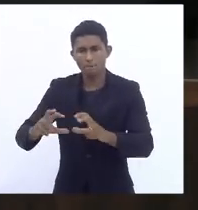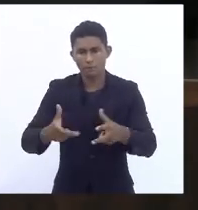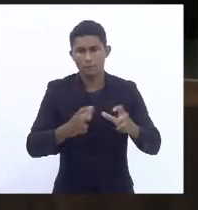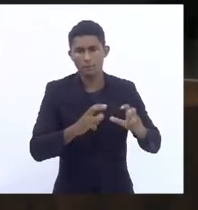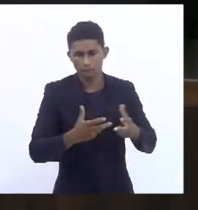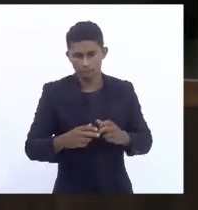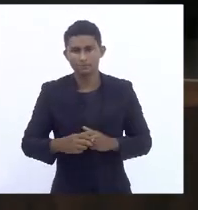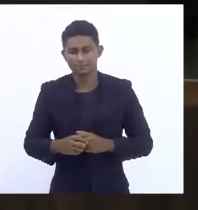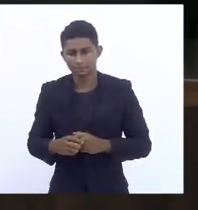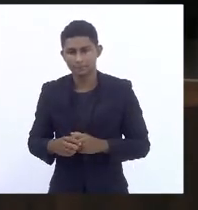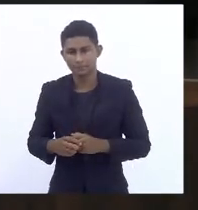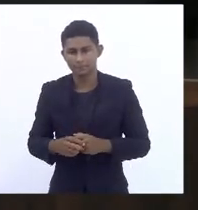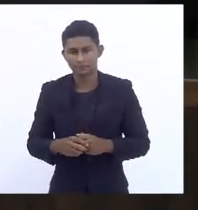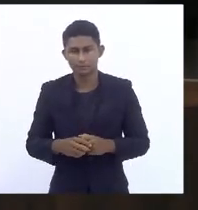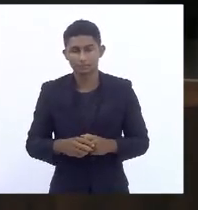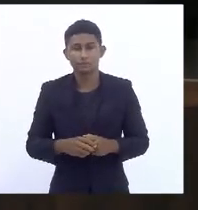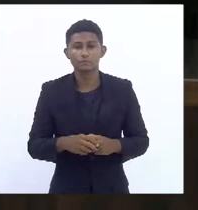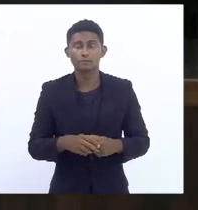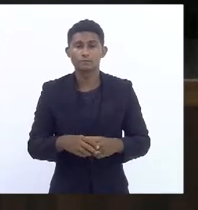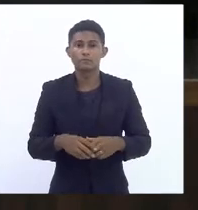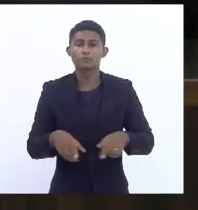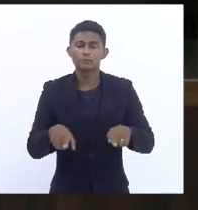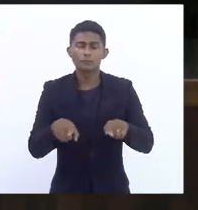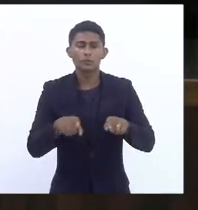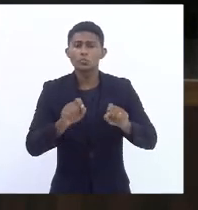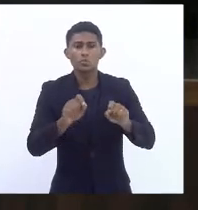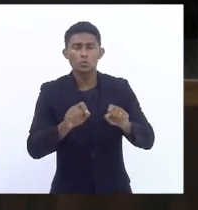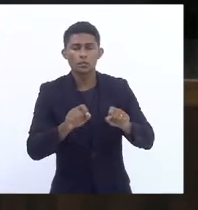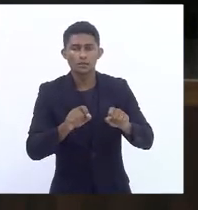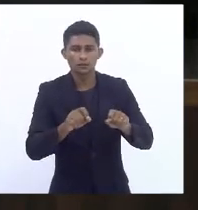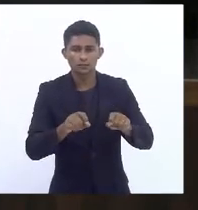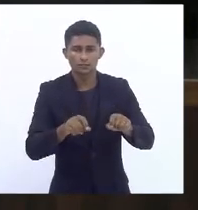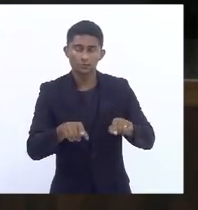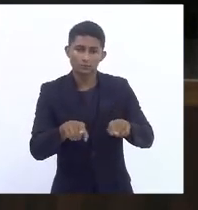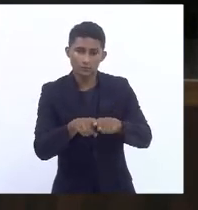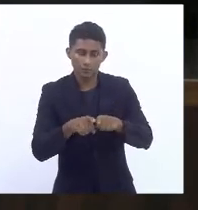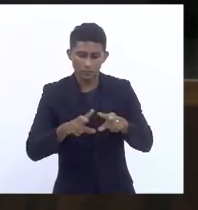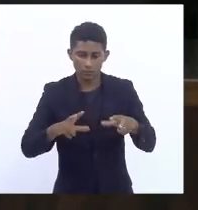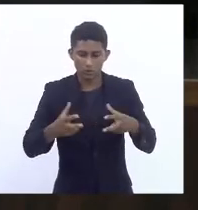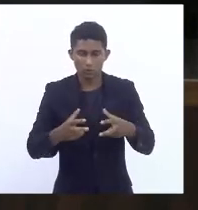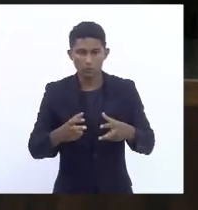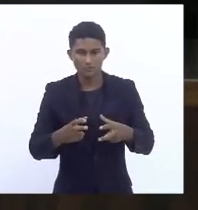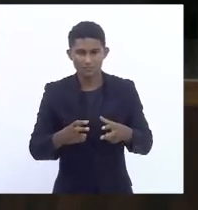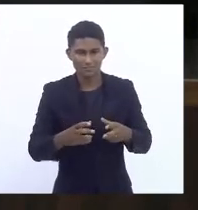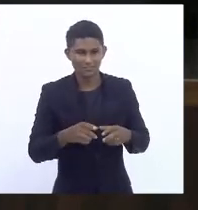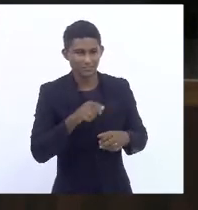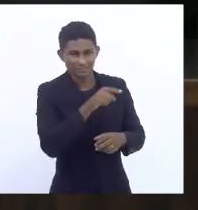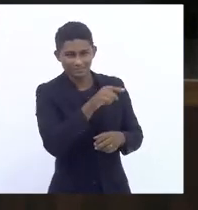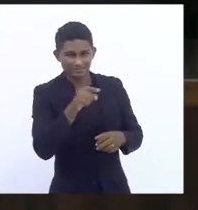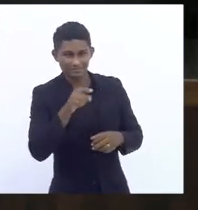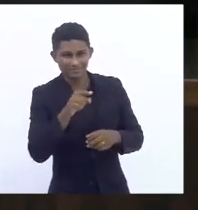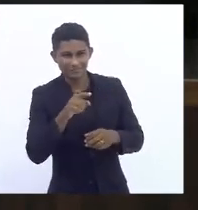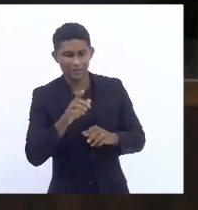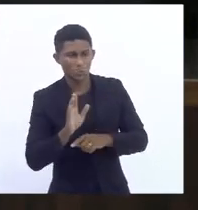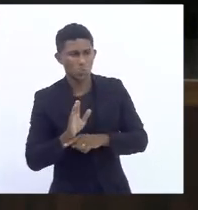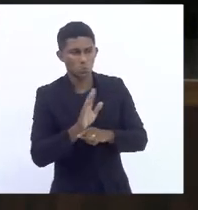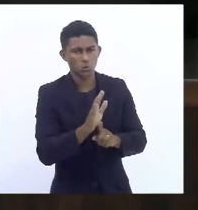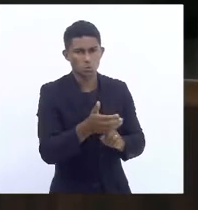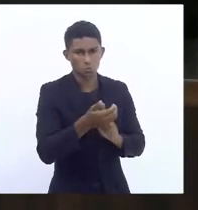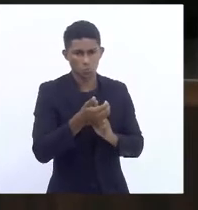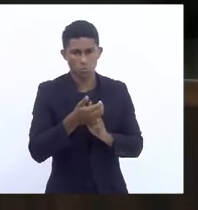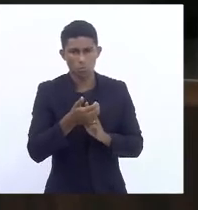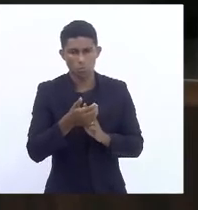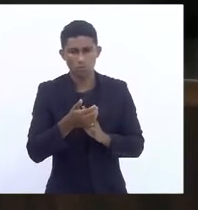favorável às emendas. Concluindo por substitutivo de defesa do consumidor, favorável, com o substitutivo da Comissão de